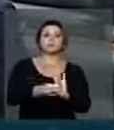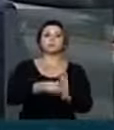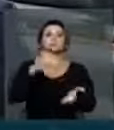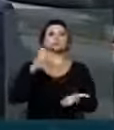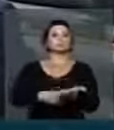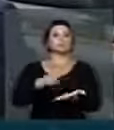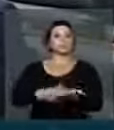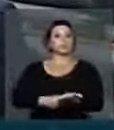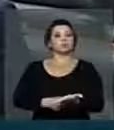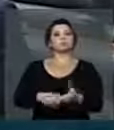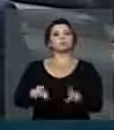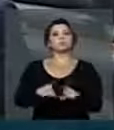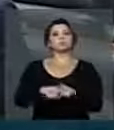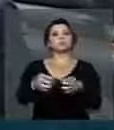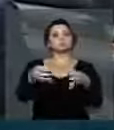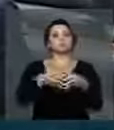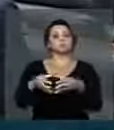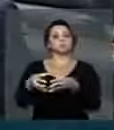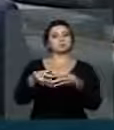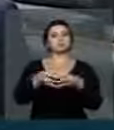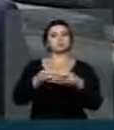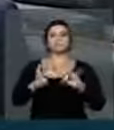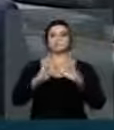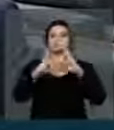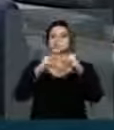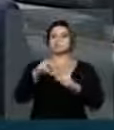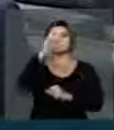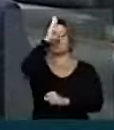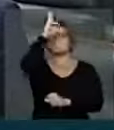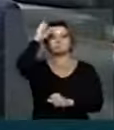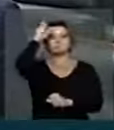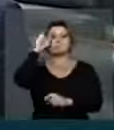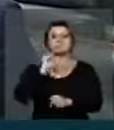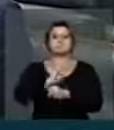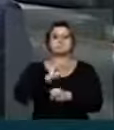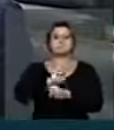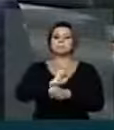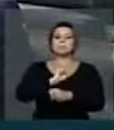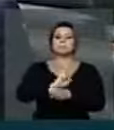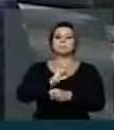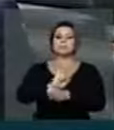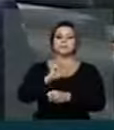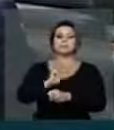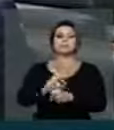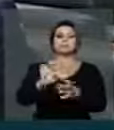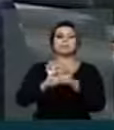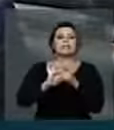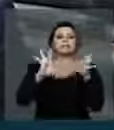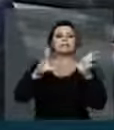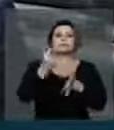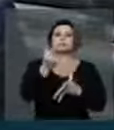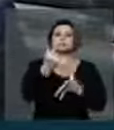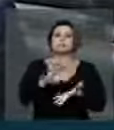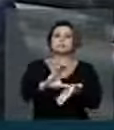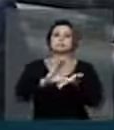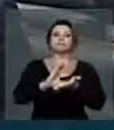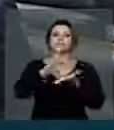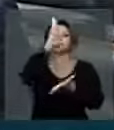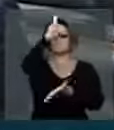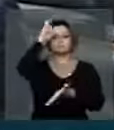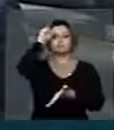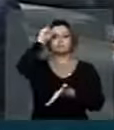comprometemos perante as nossas comunidades, e que todos os prefeitos ficam esperando a sua liberação. Quando chega no ano da execução orçamentária,